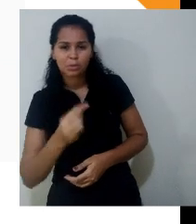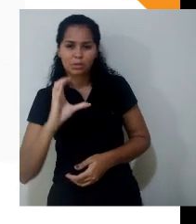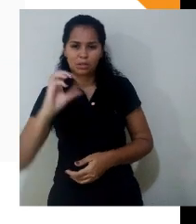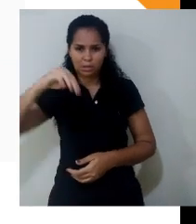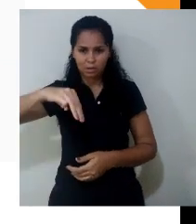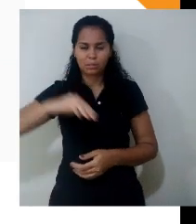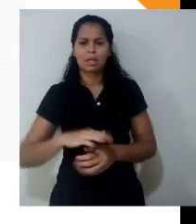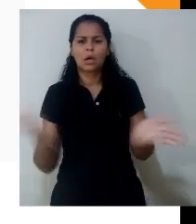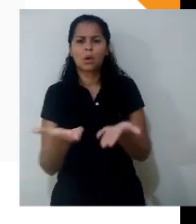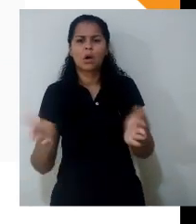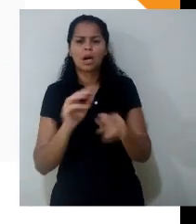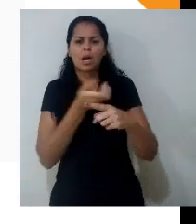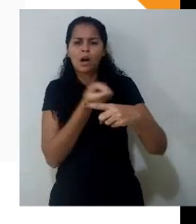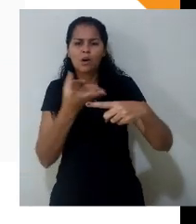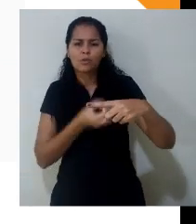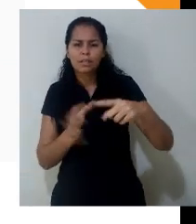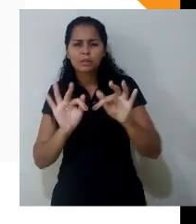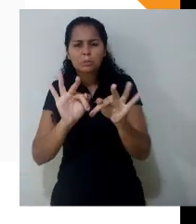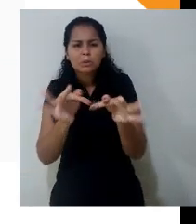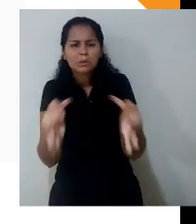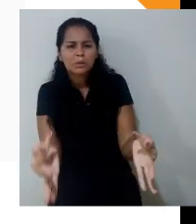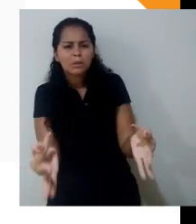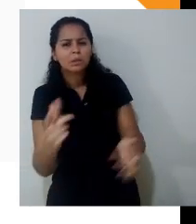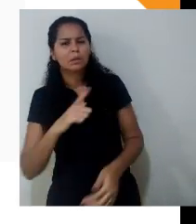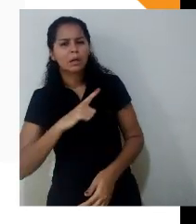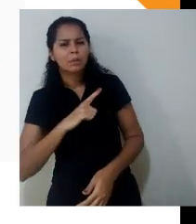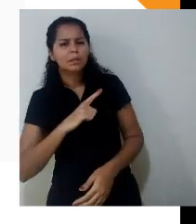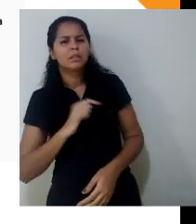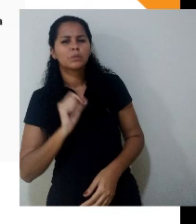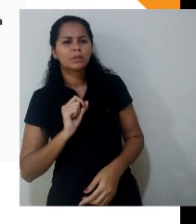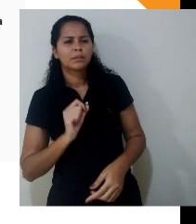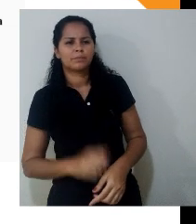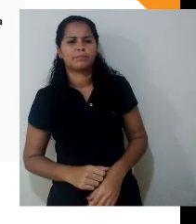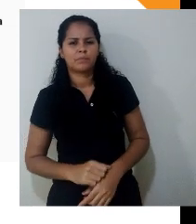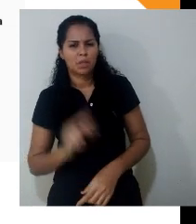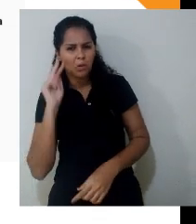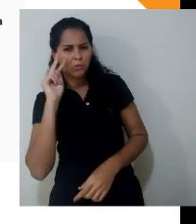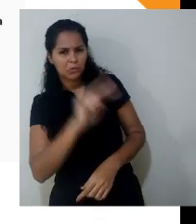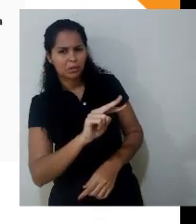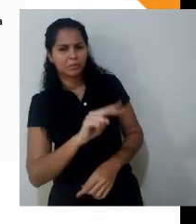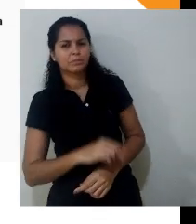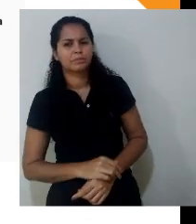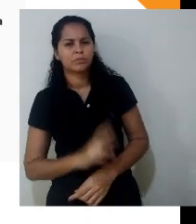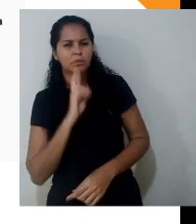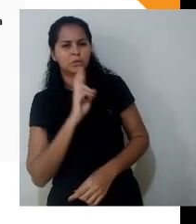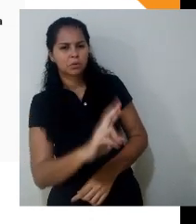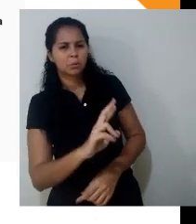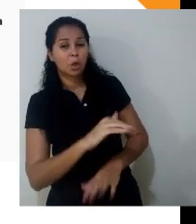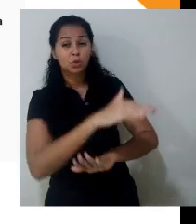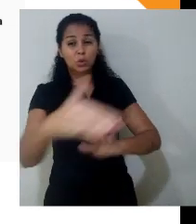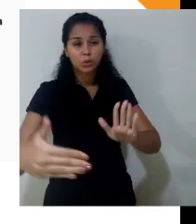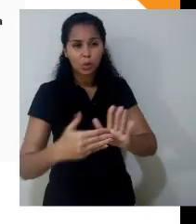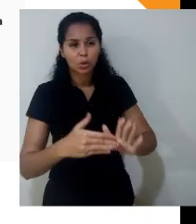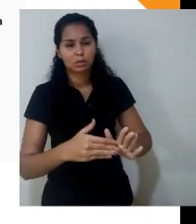simplifique a fração para ter o numerador 1, né? Vejam aqui, ó, na resposta, todas